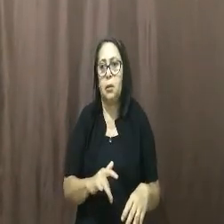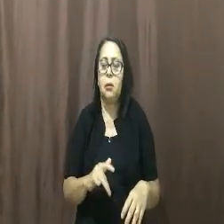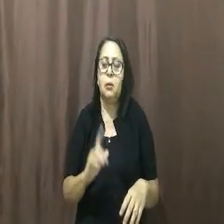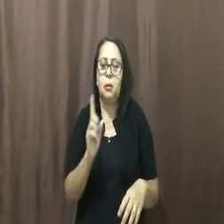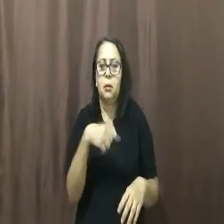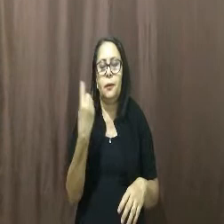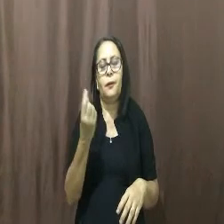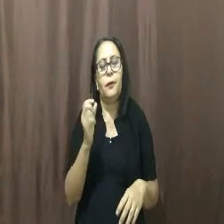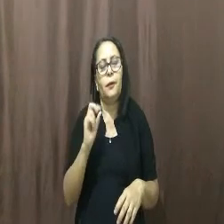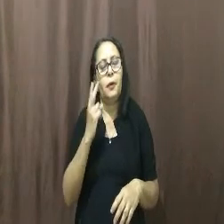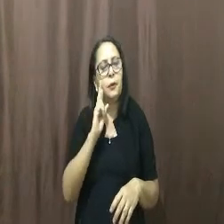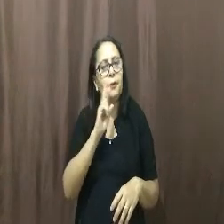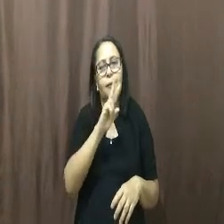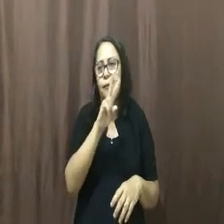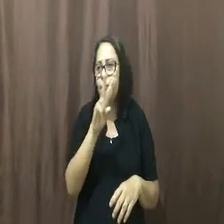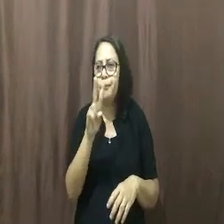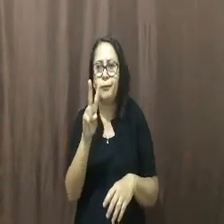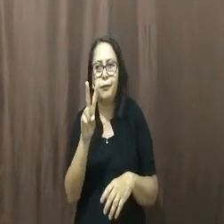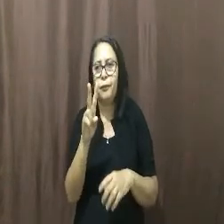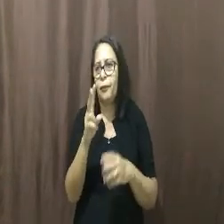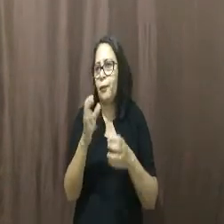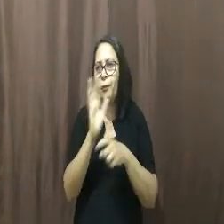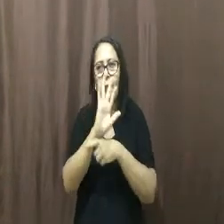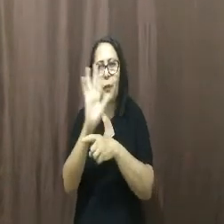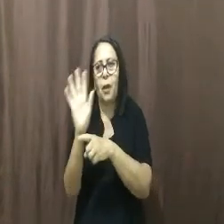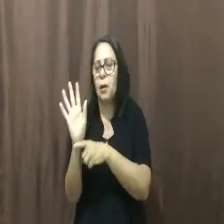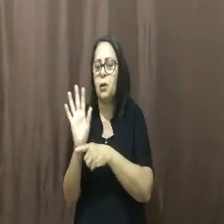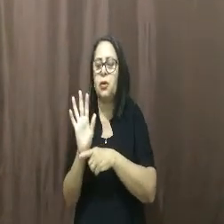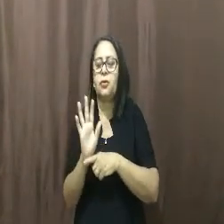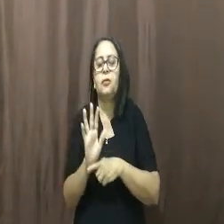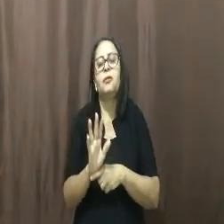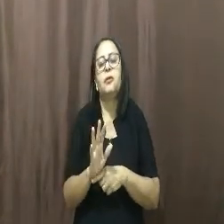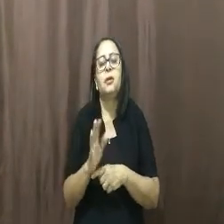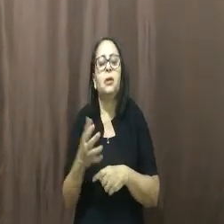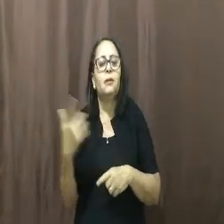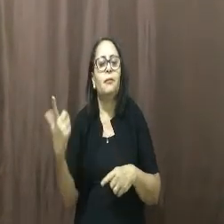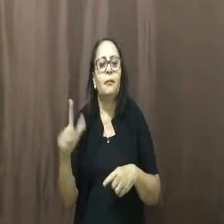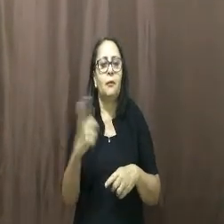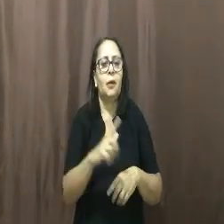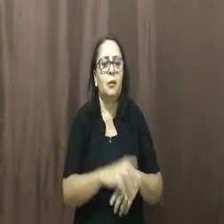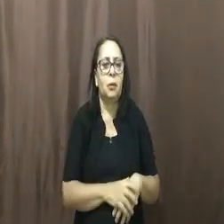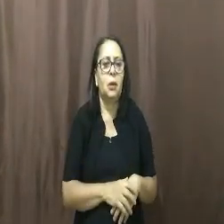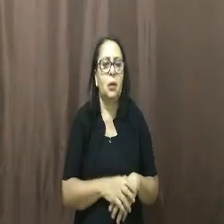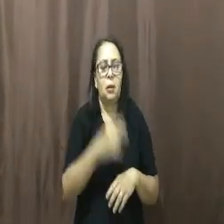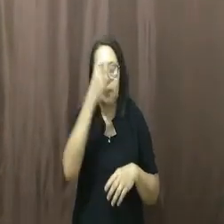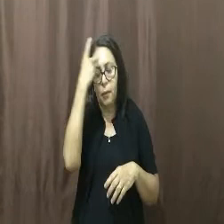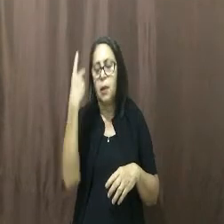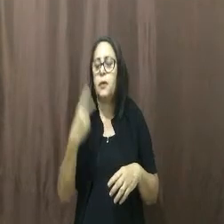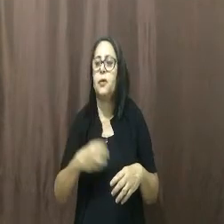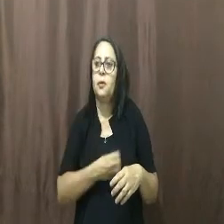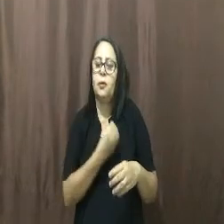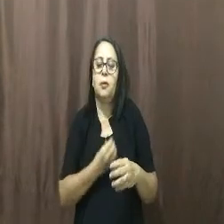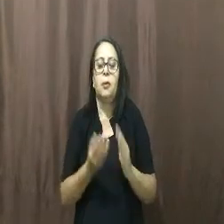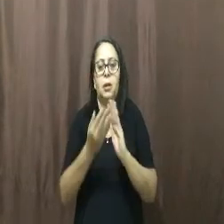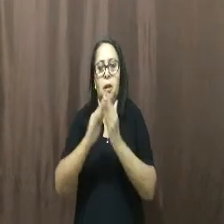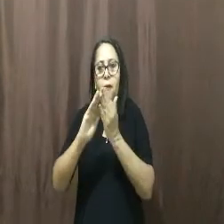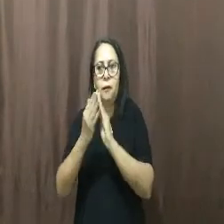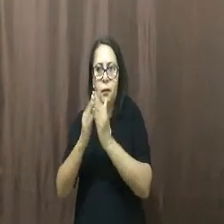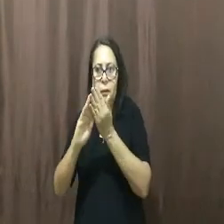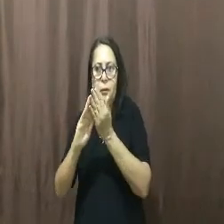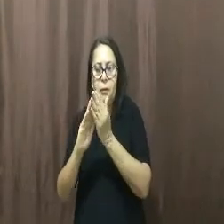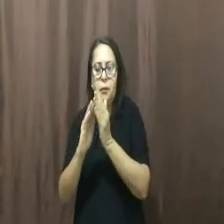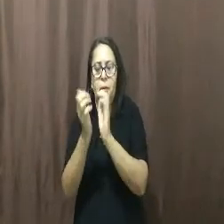Infelizmente, nós não estamos vendo isso. Tanto com os vulneráveis, sejam eles da periferia, das